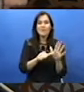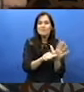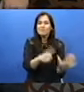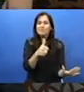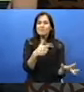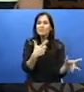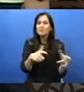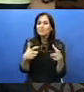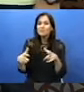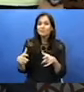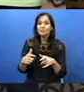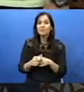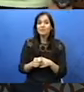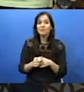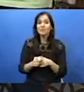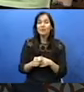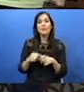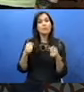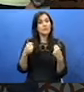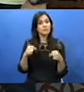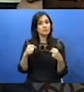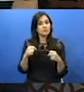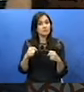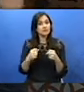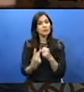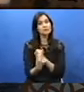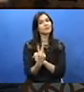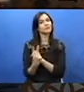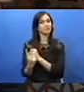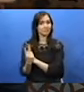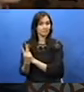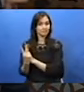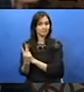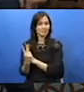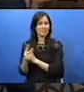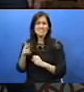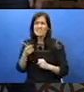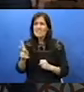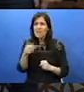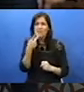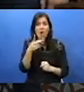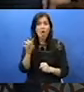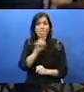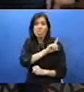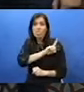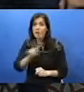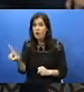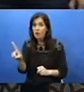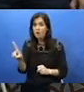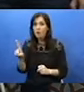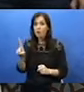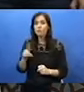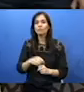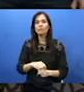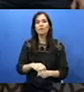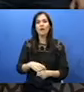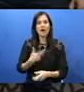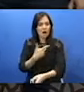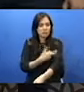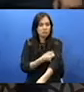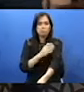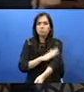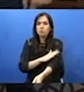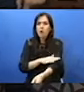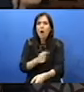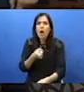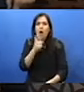lugar, óbvio, a prevenção, sempre diga não às drogas, ok? Drogas, já como a própria palavra fala,